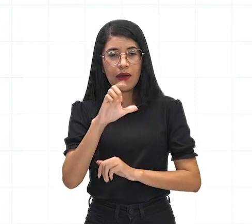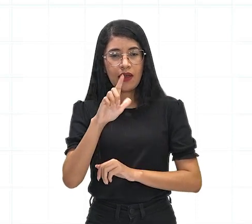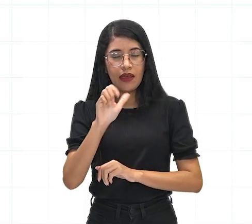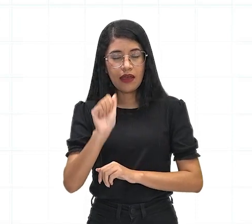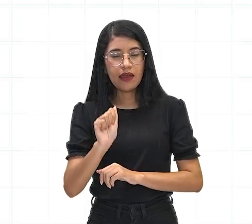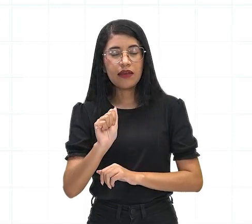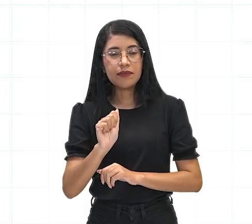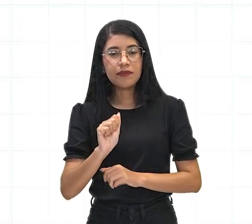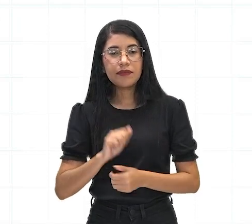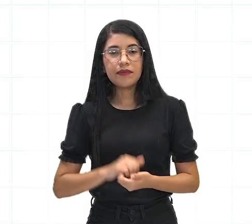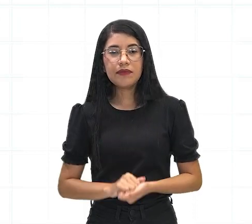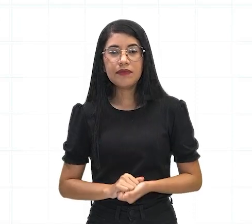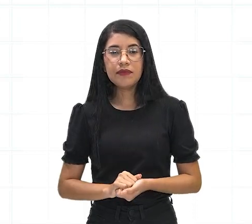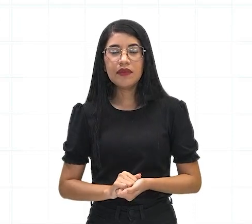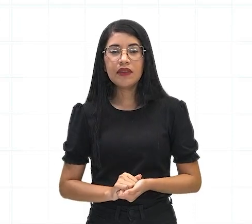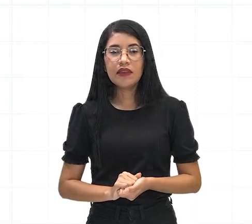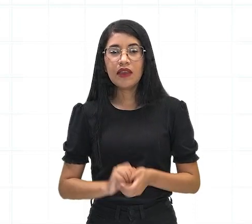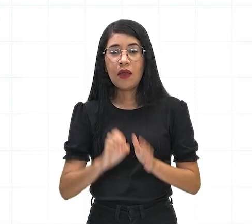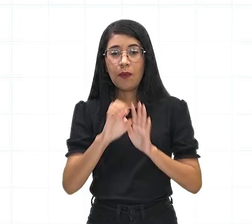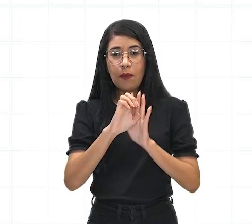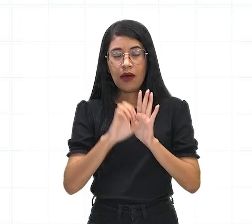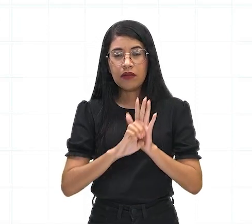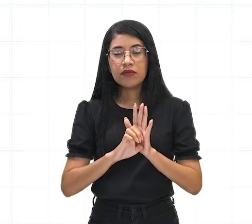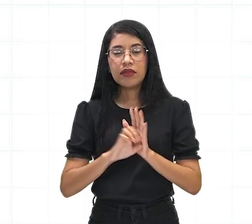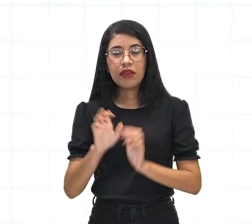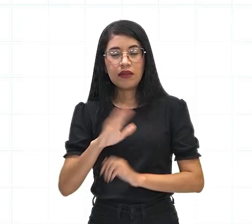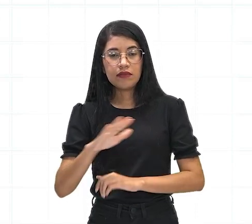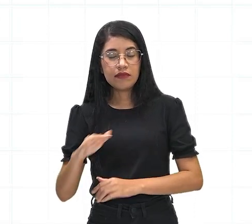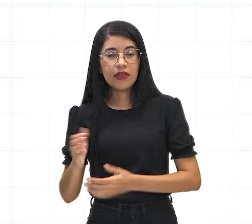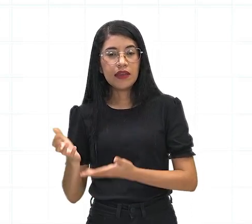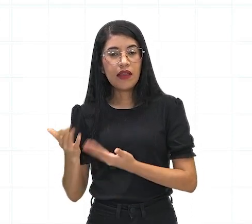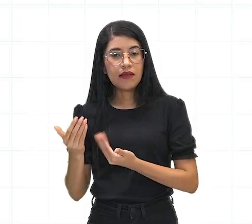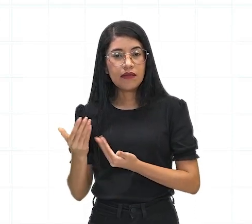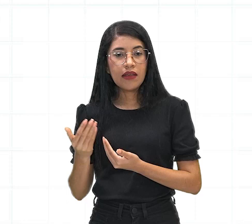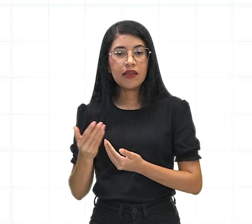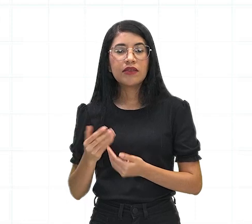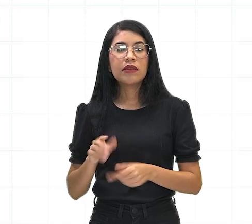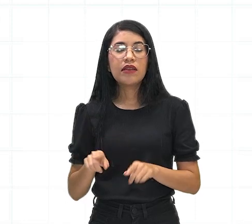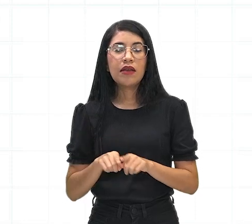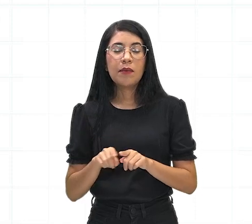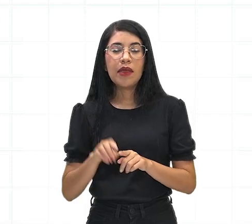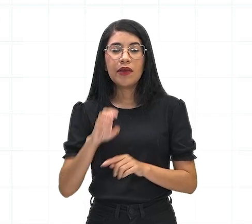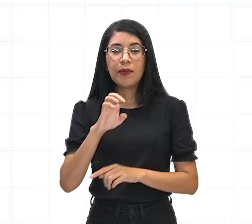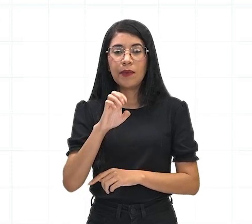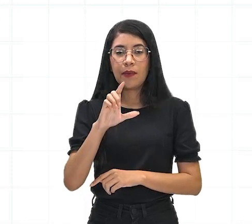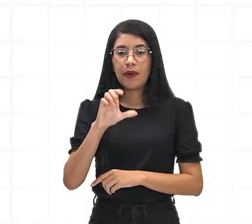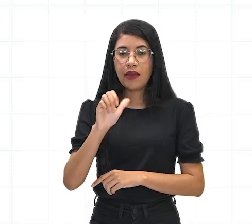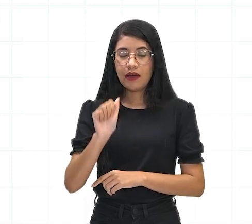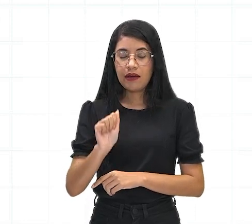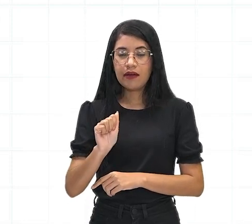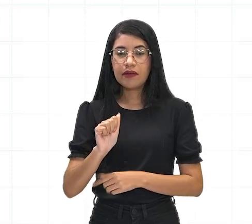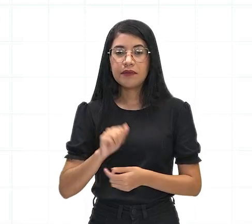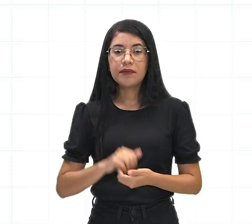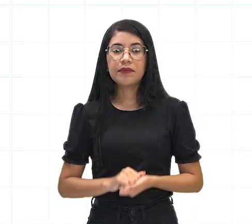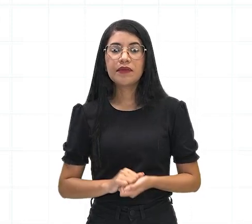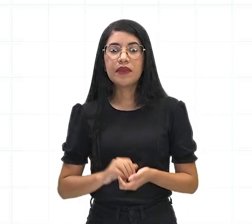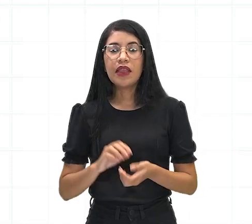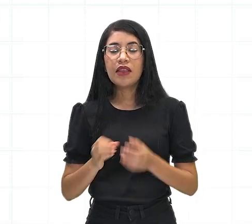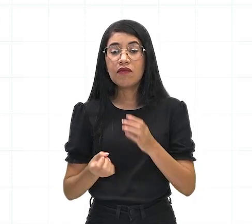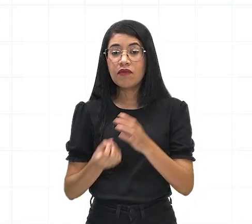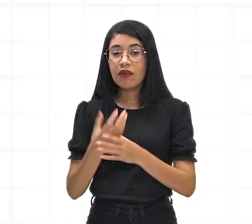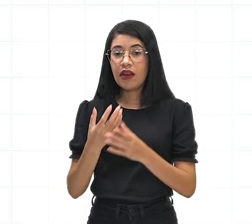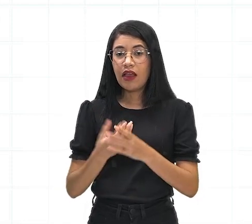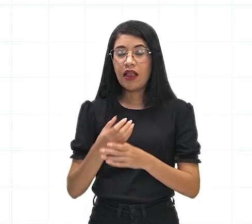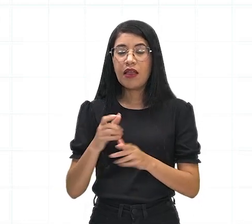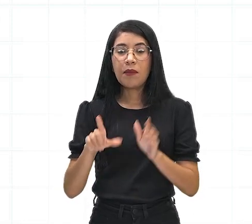Criança, né, ele foi chamado assim, Estatuto da Criança e do Adolescente, também é chamado popularmente de ECA. Ele